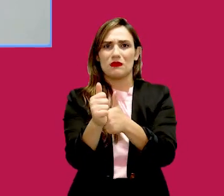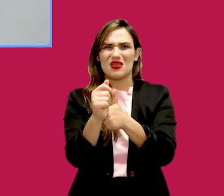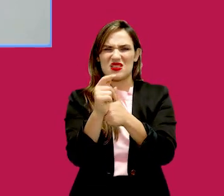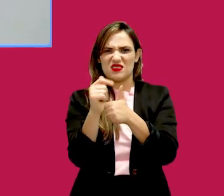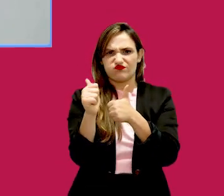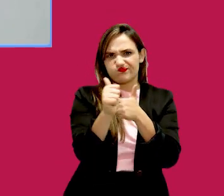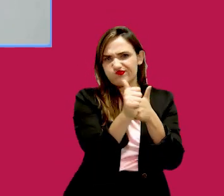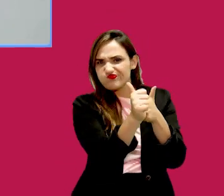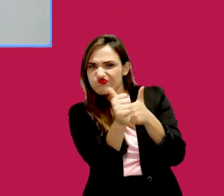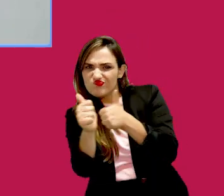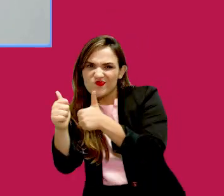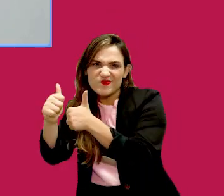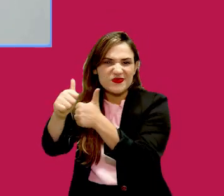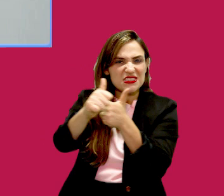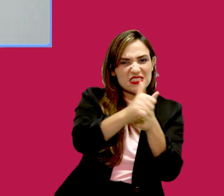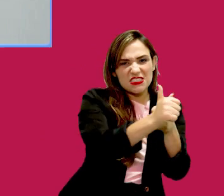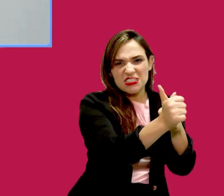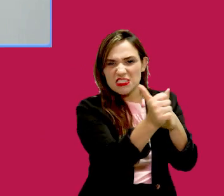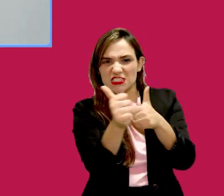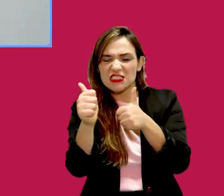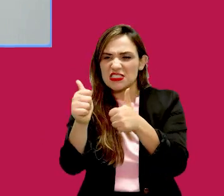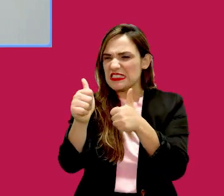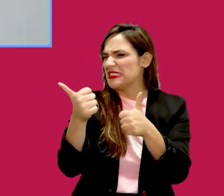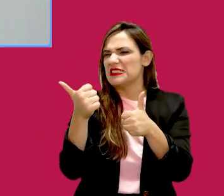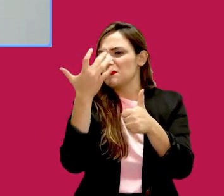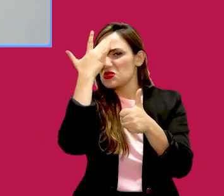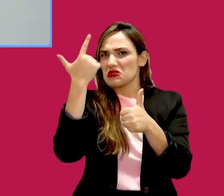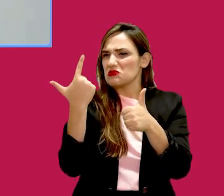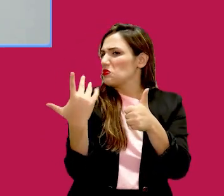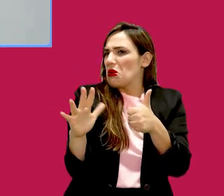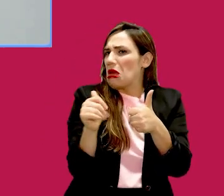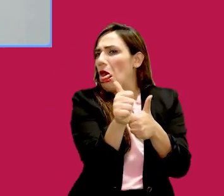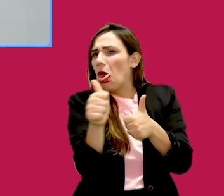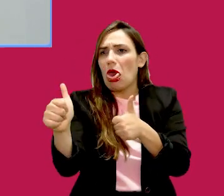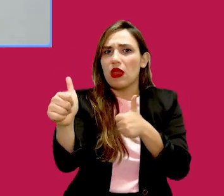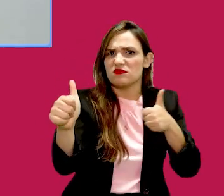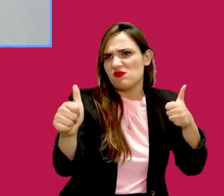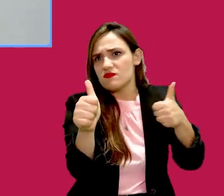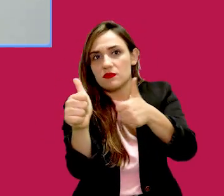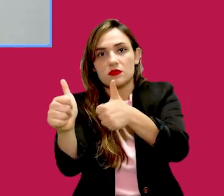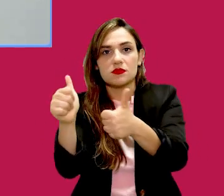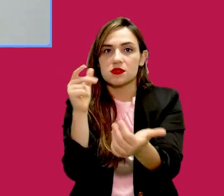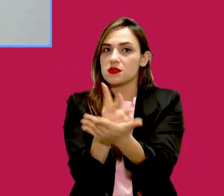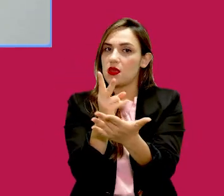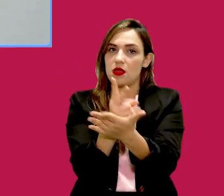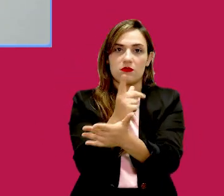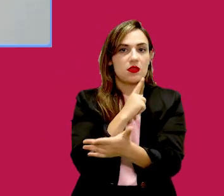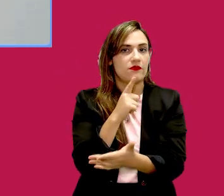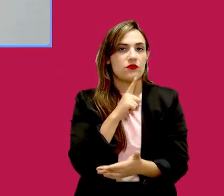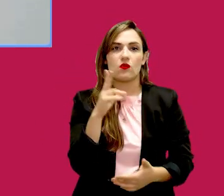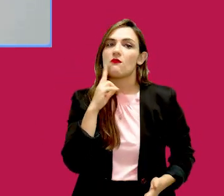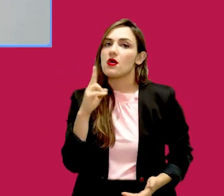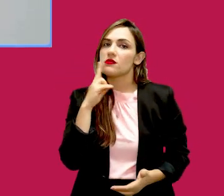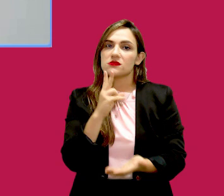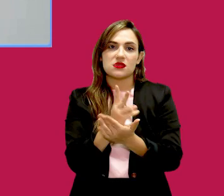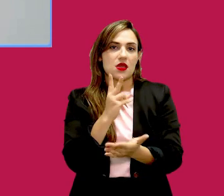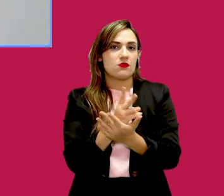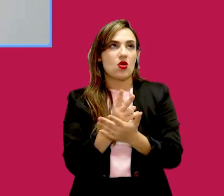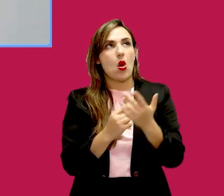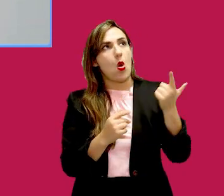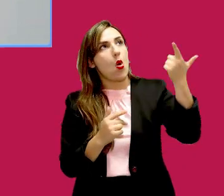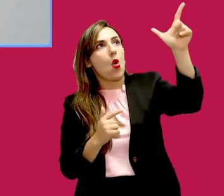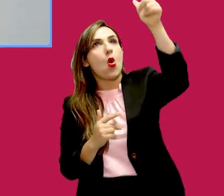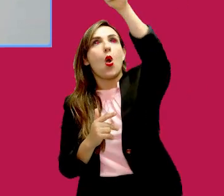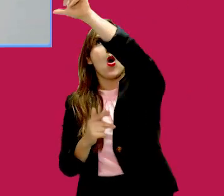perseguir a alguém de forma insistente contra a vontade da pessoa, isso sempre existiu, né? Aliás, em